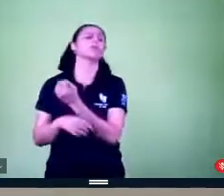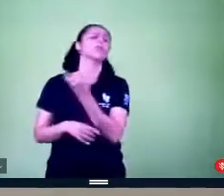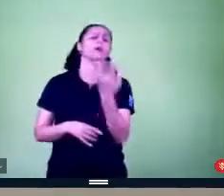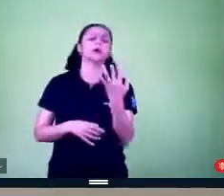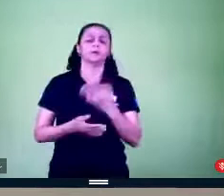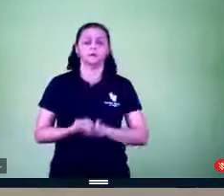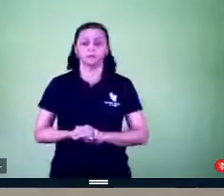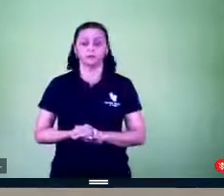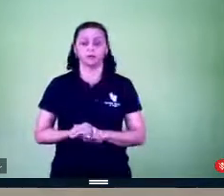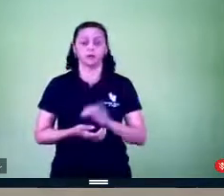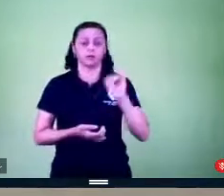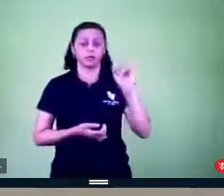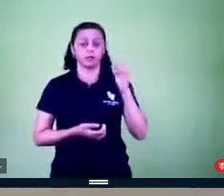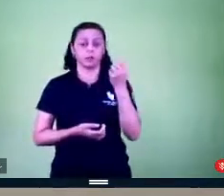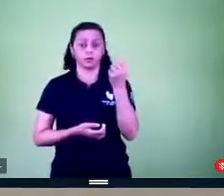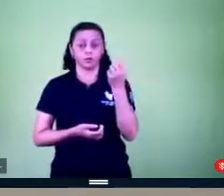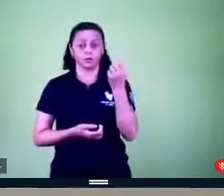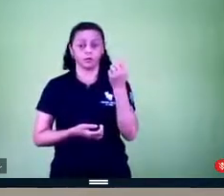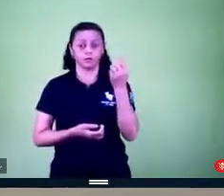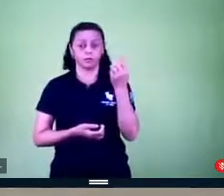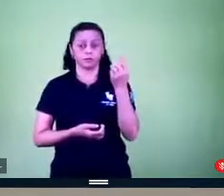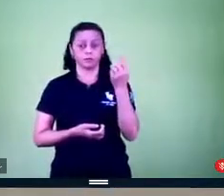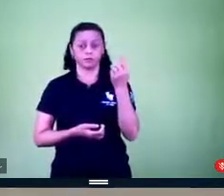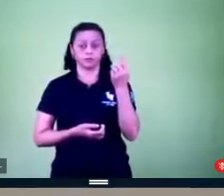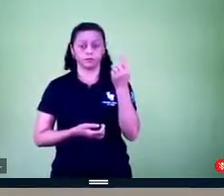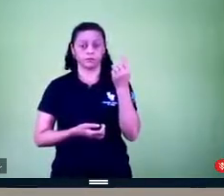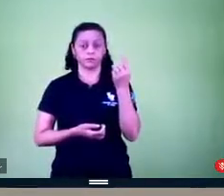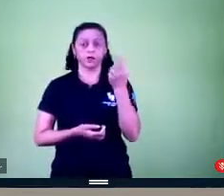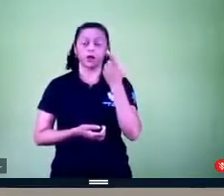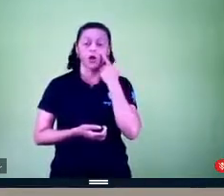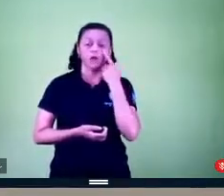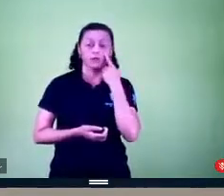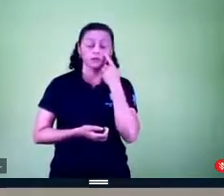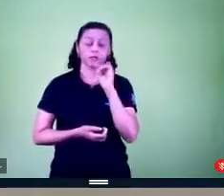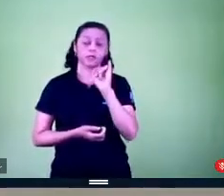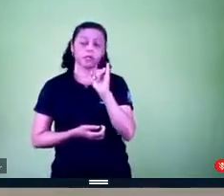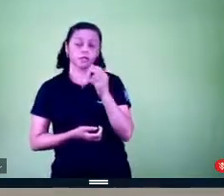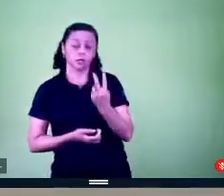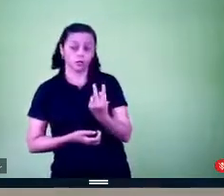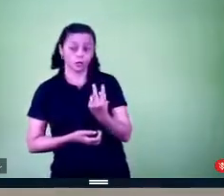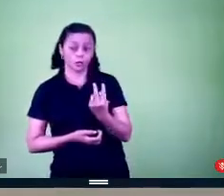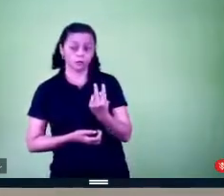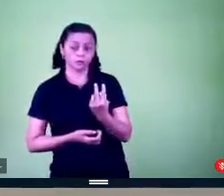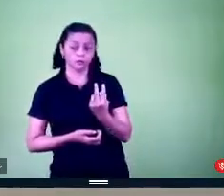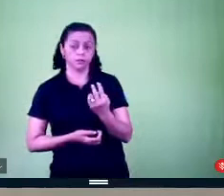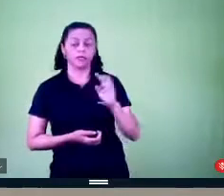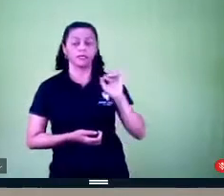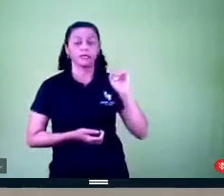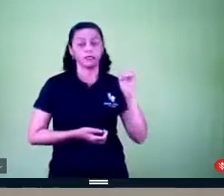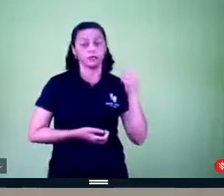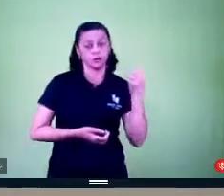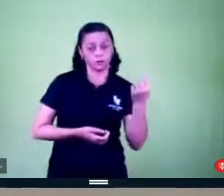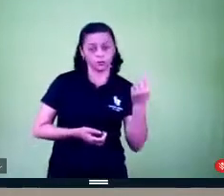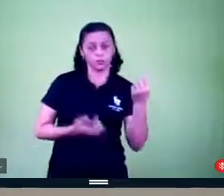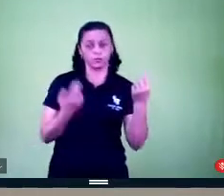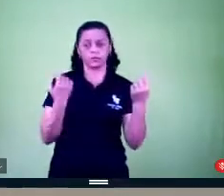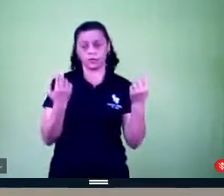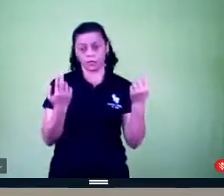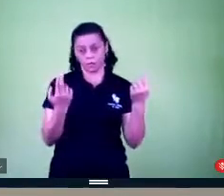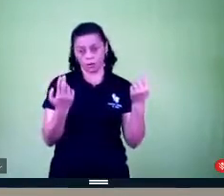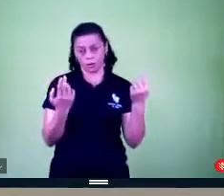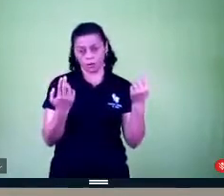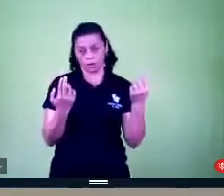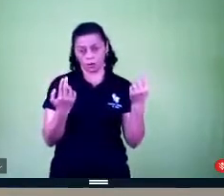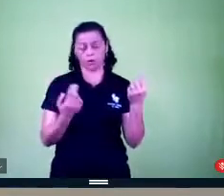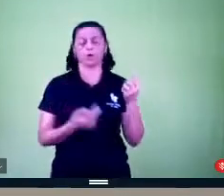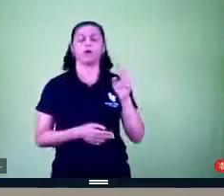aqui, né? Ao I2 aqui. O I1 vai ser a tensão em cima do resistor